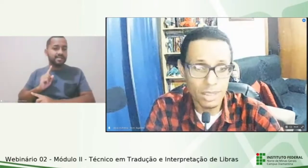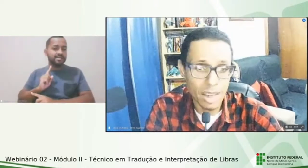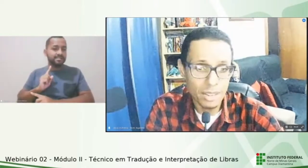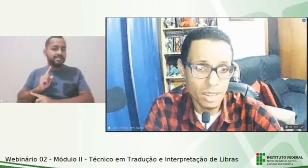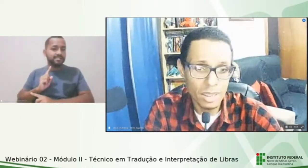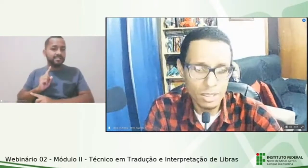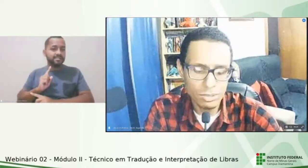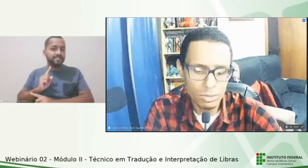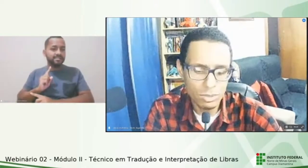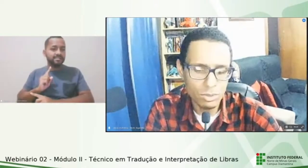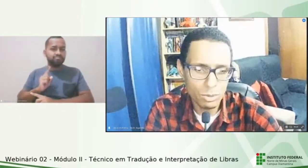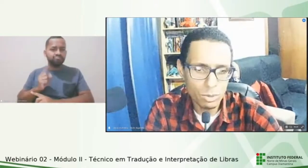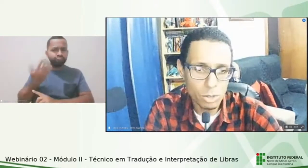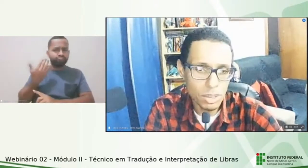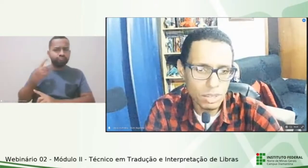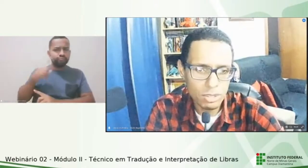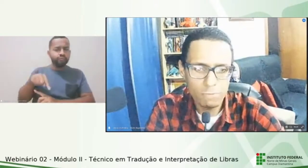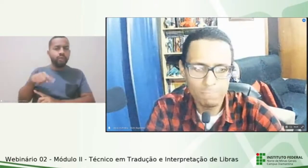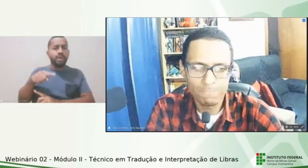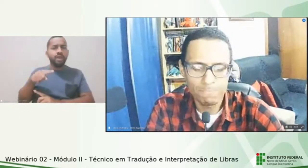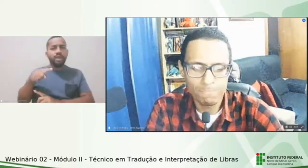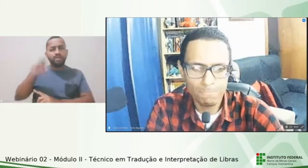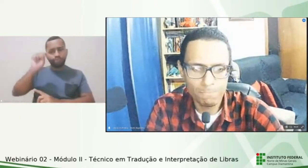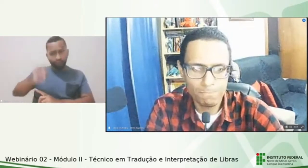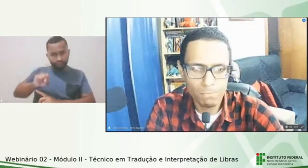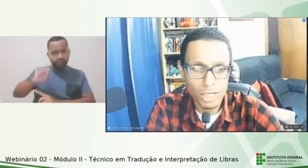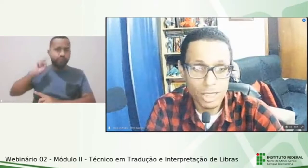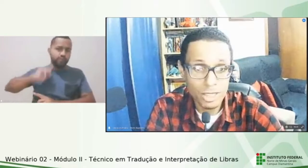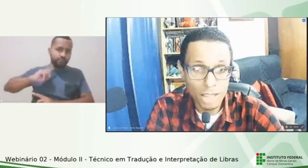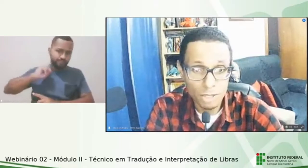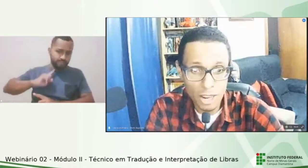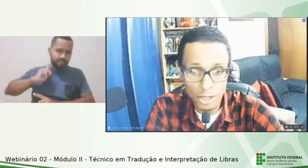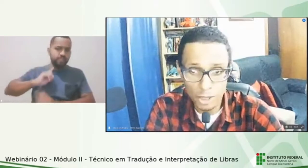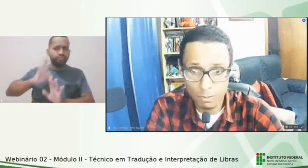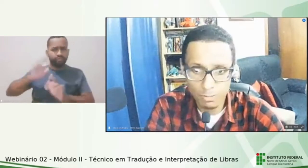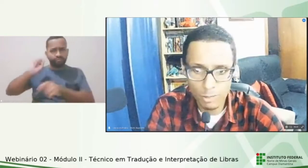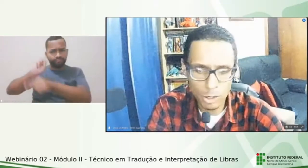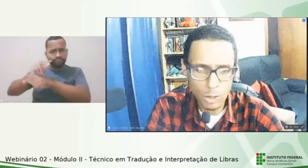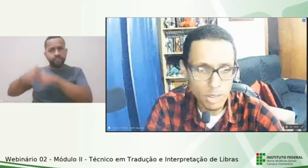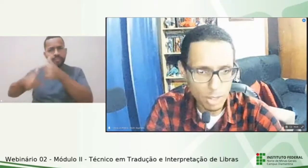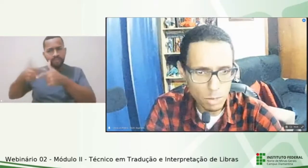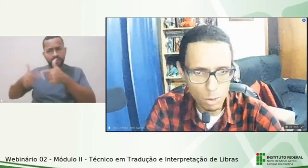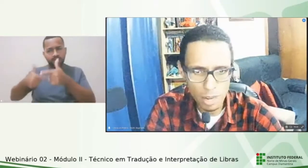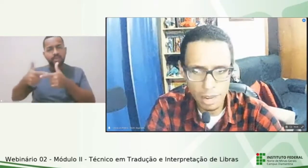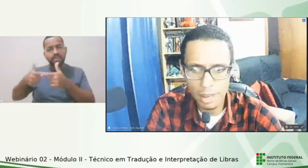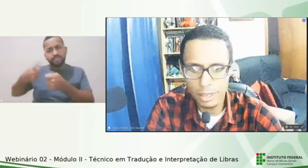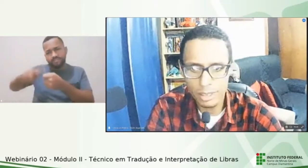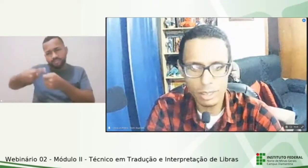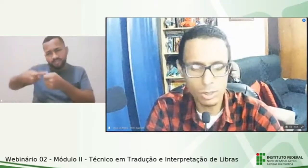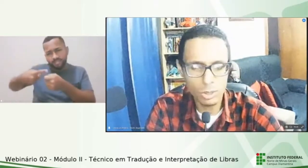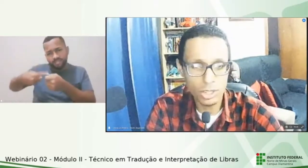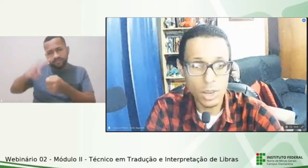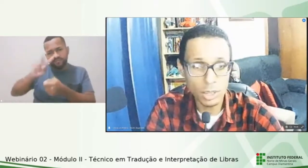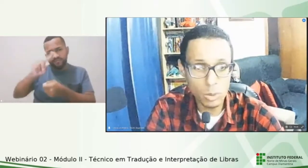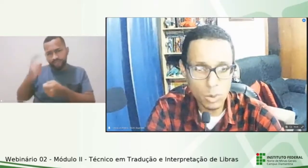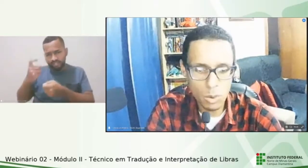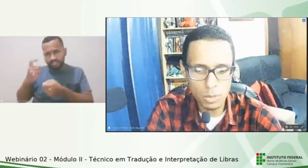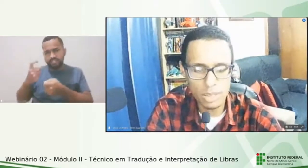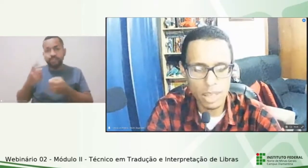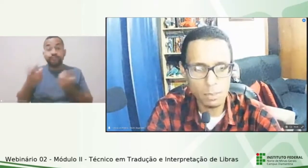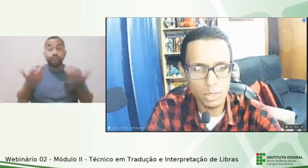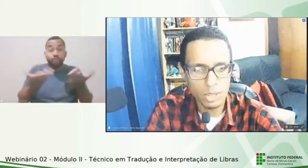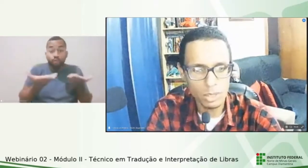Minas Gerais, aqui no sul de Minas, na cidade de Varginha. Hoje eu resido em Pouso Alegre, hoje eu atuo